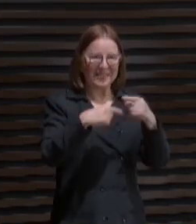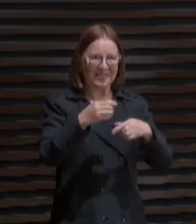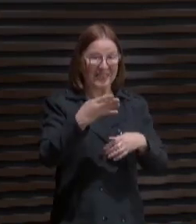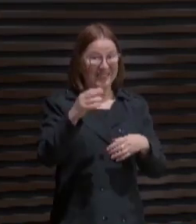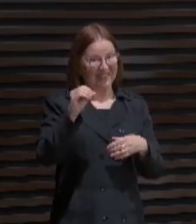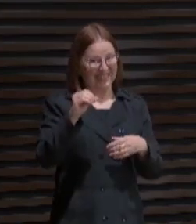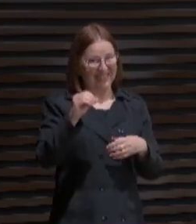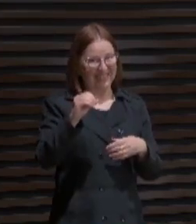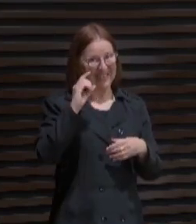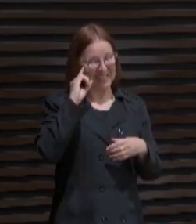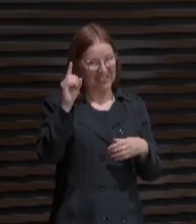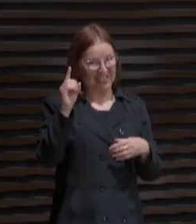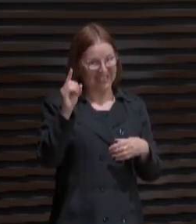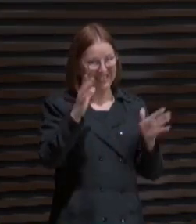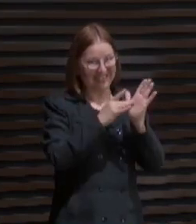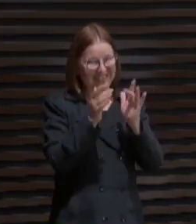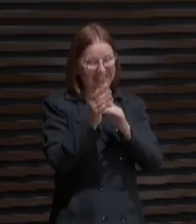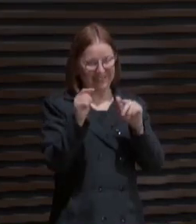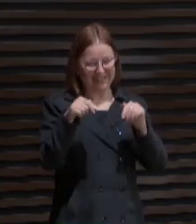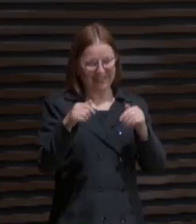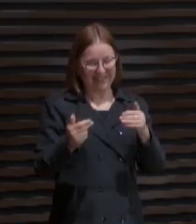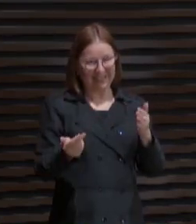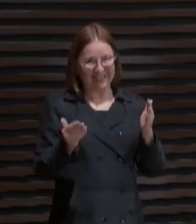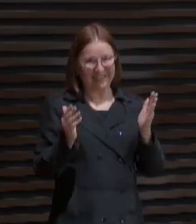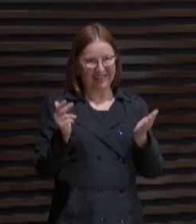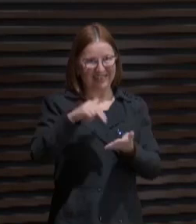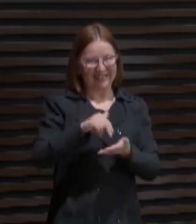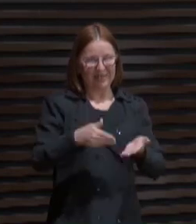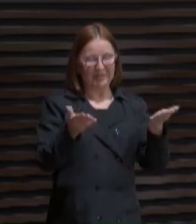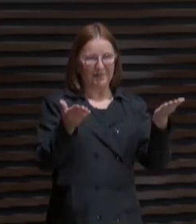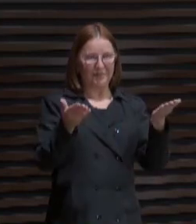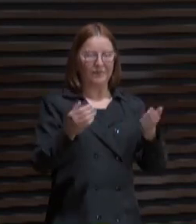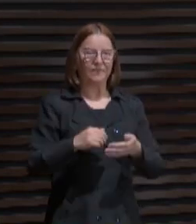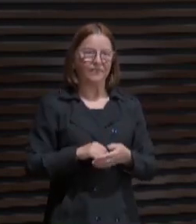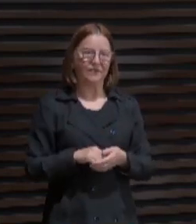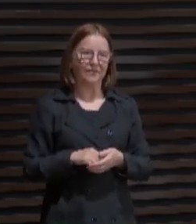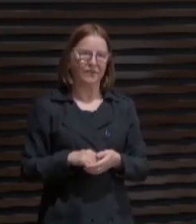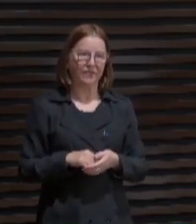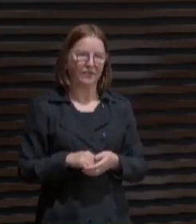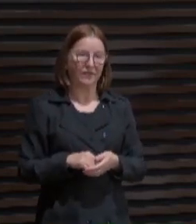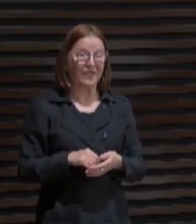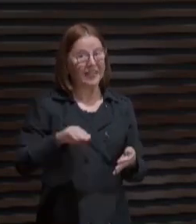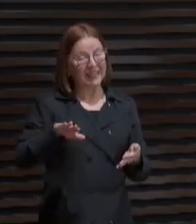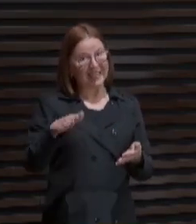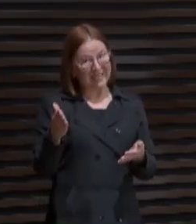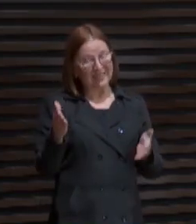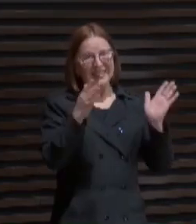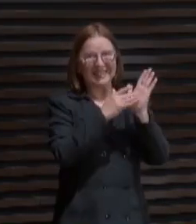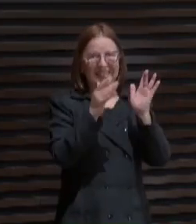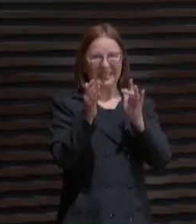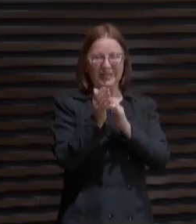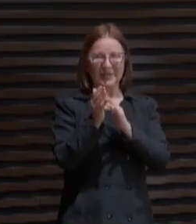encontros e de desencontros com Cristo ressurreto. Até que, então, Jesus